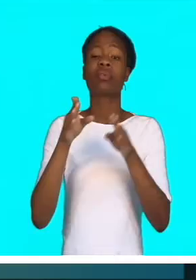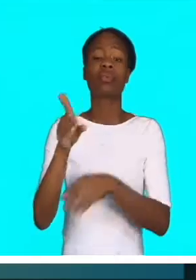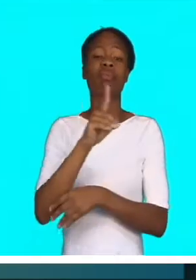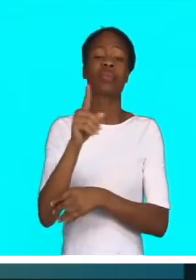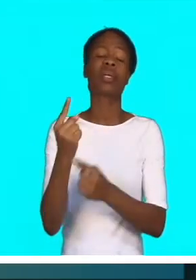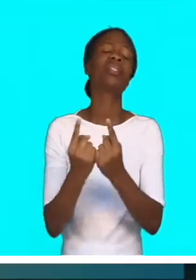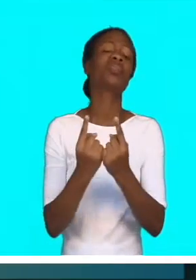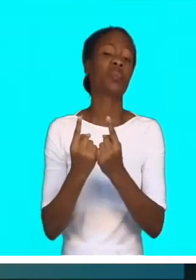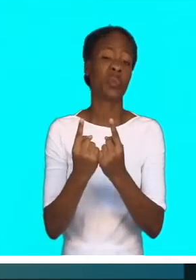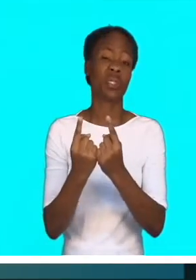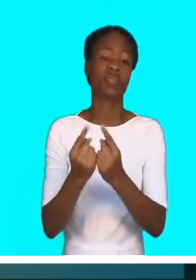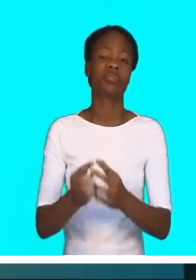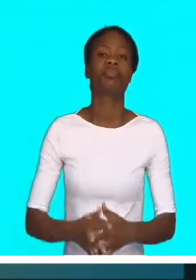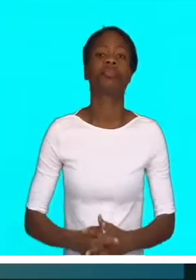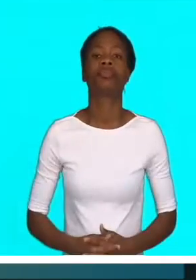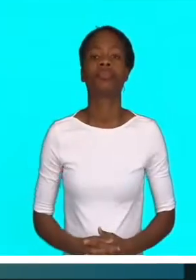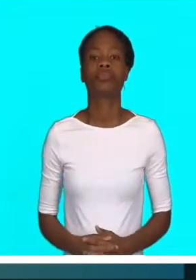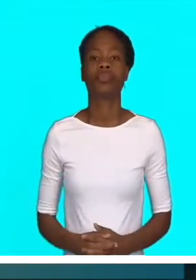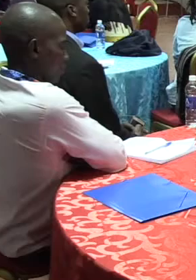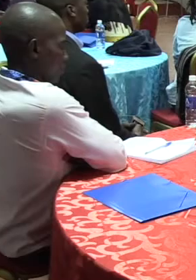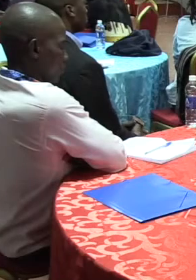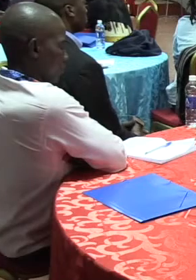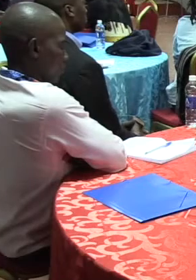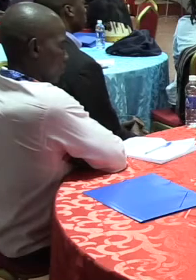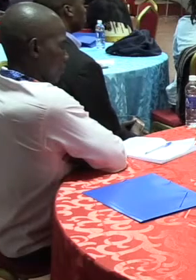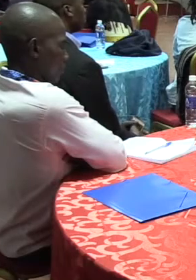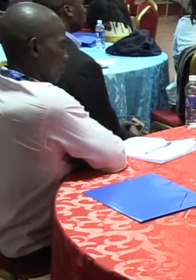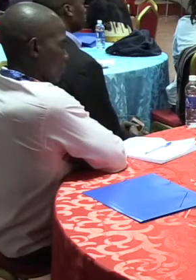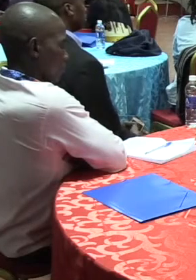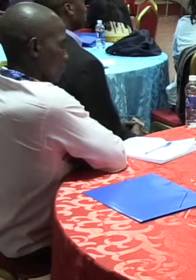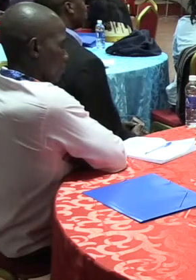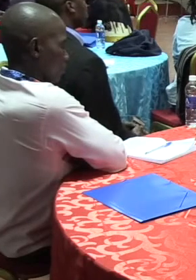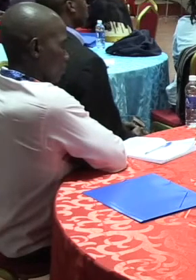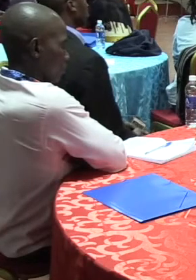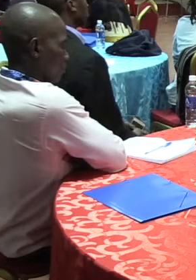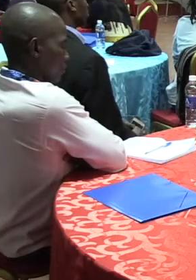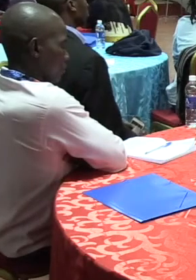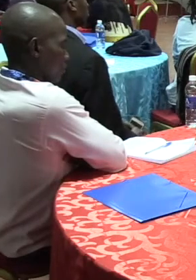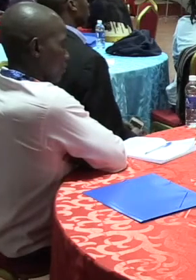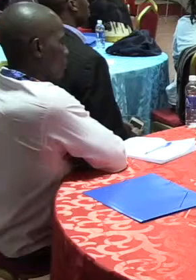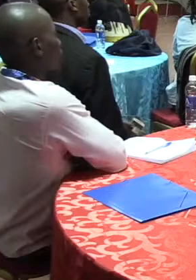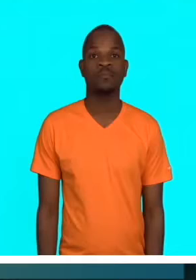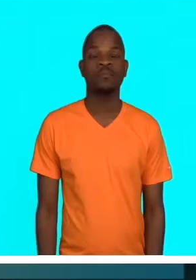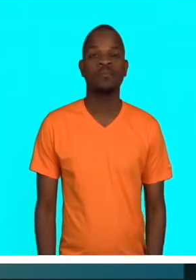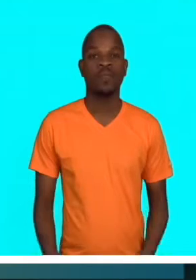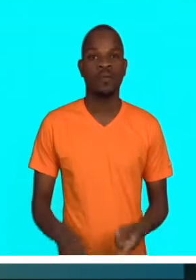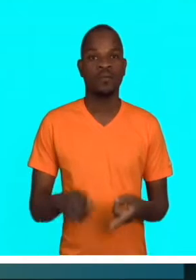semelhança entre Moçambique e Angola, no que respeita a situação de pessoa com deficiência.